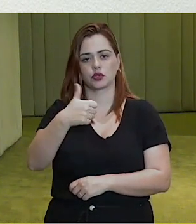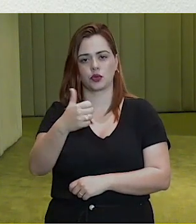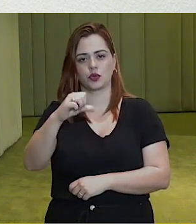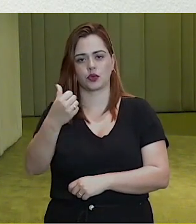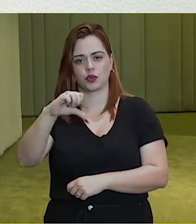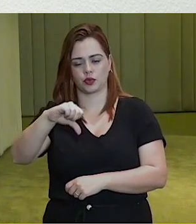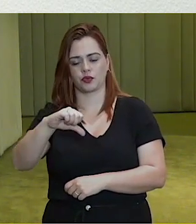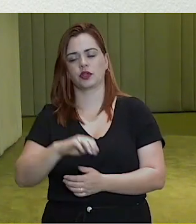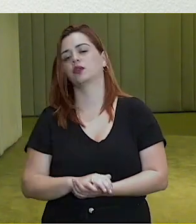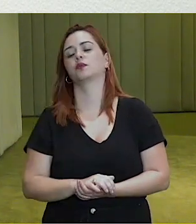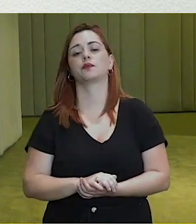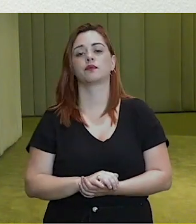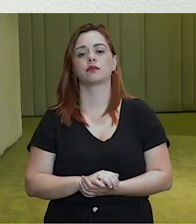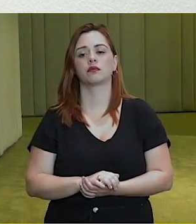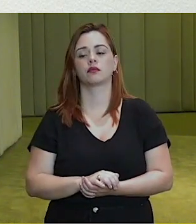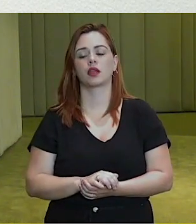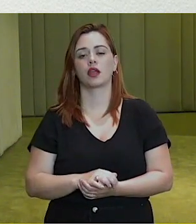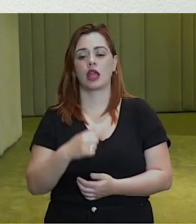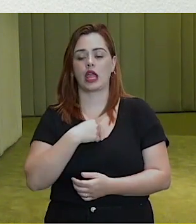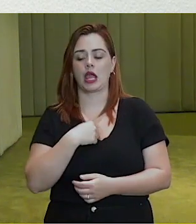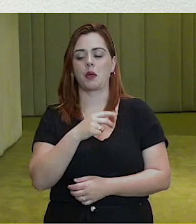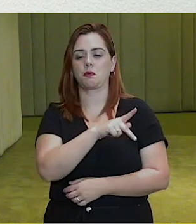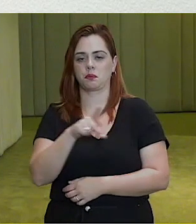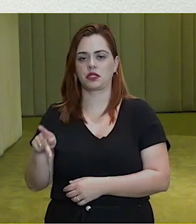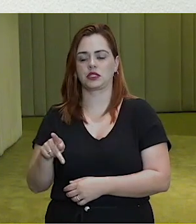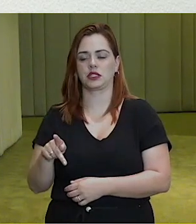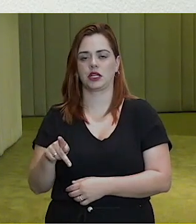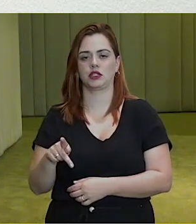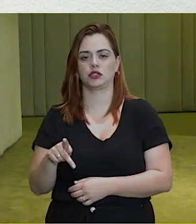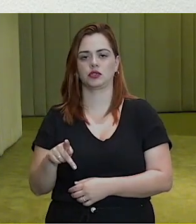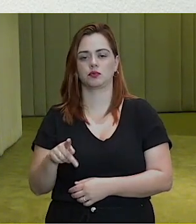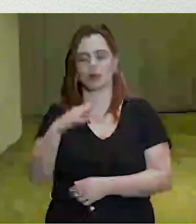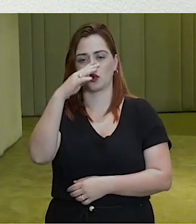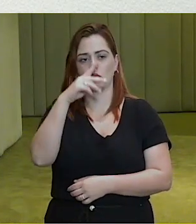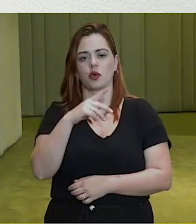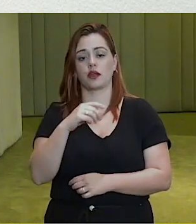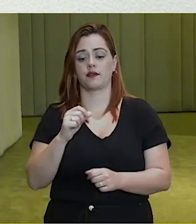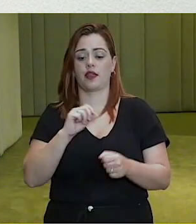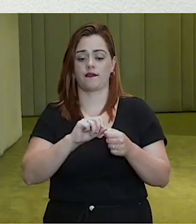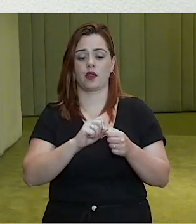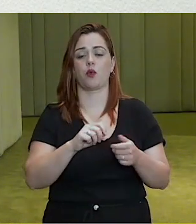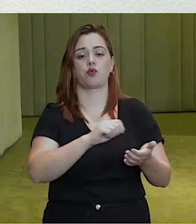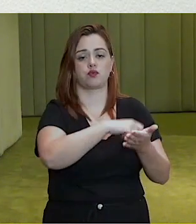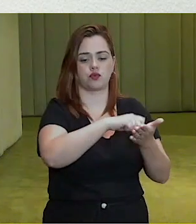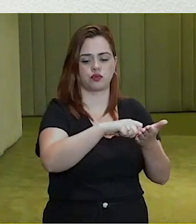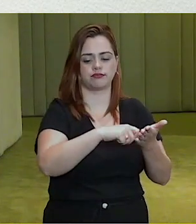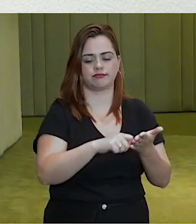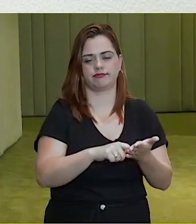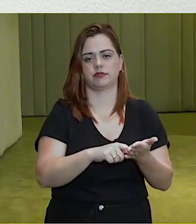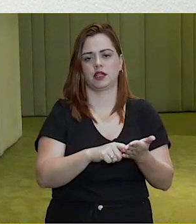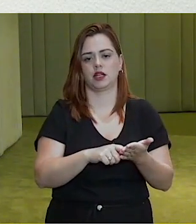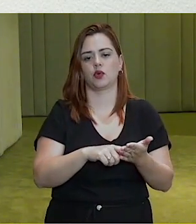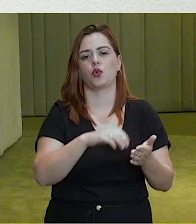na qualidade de presidente da República, tive a honra de assinar o Tratado de Assunção, juntamente com meus